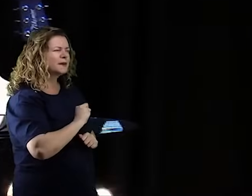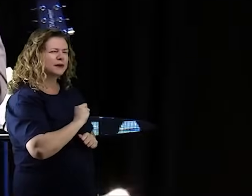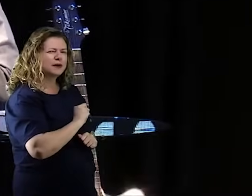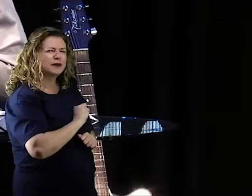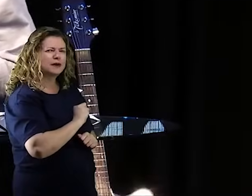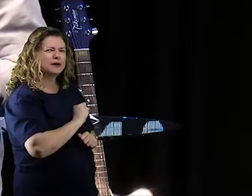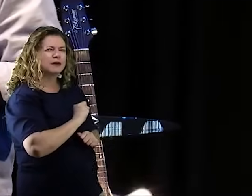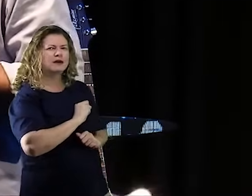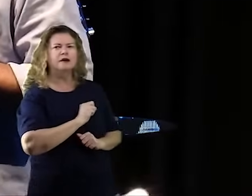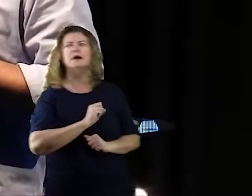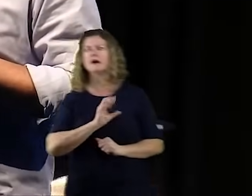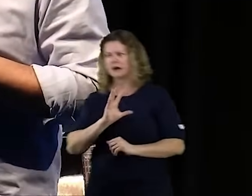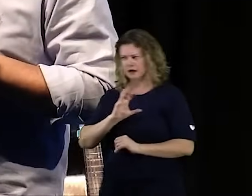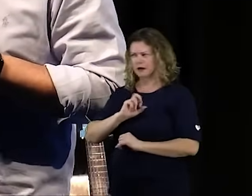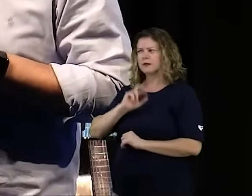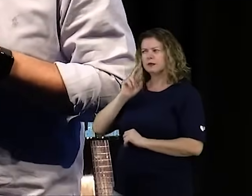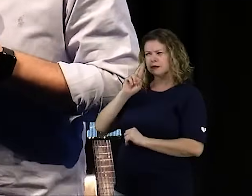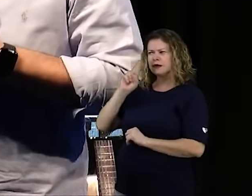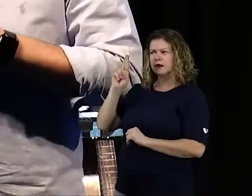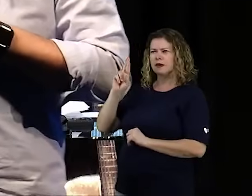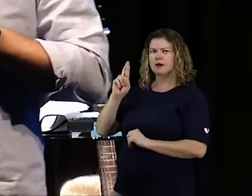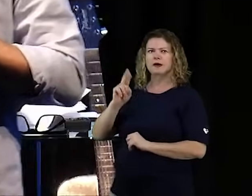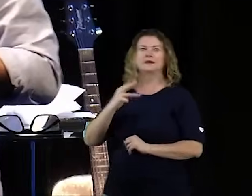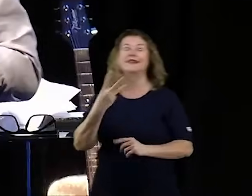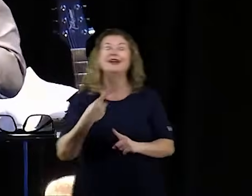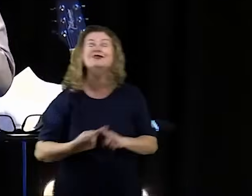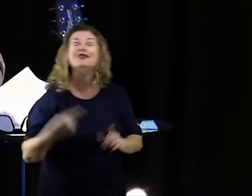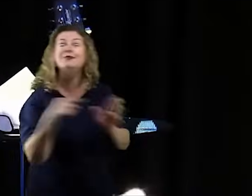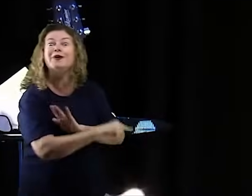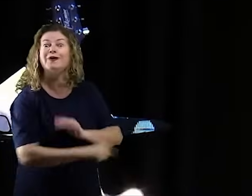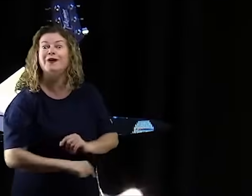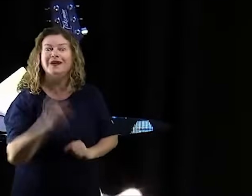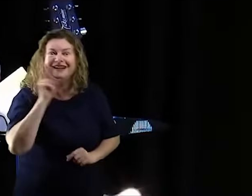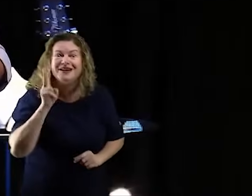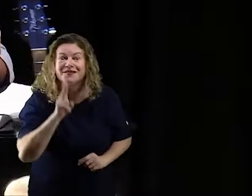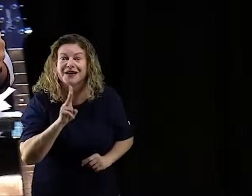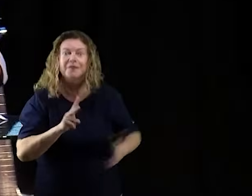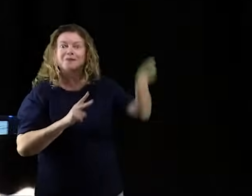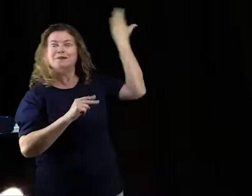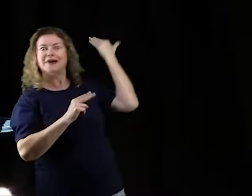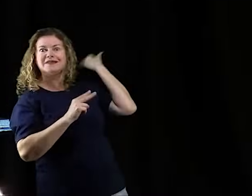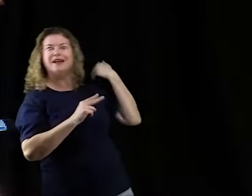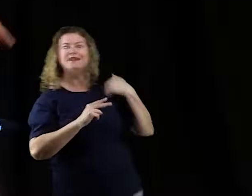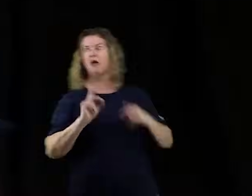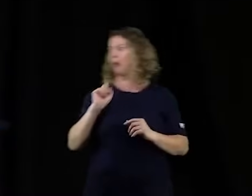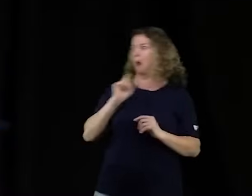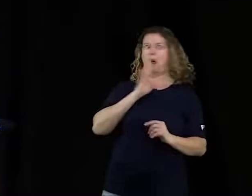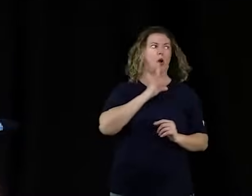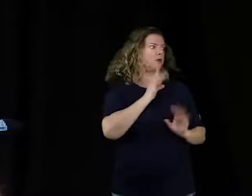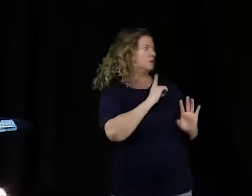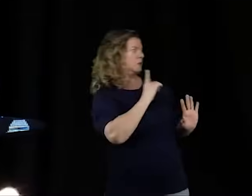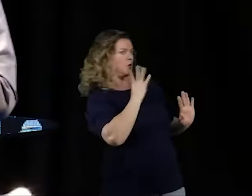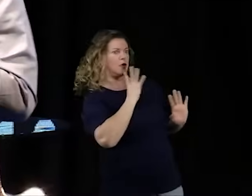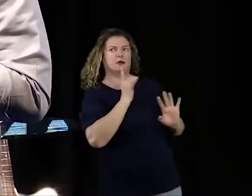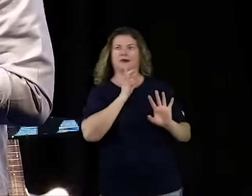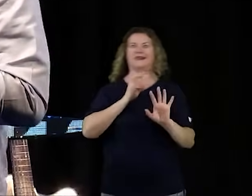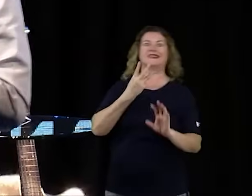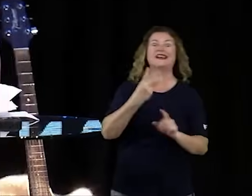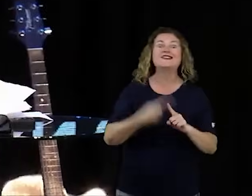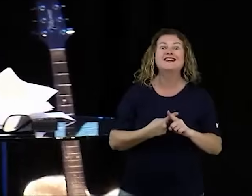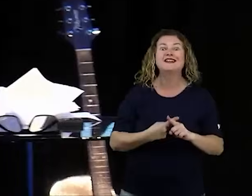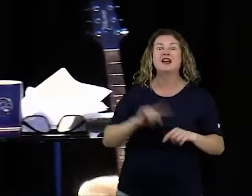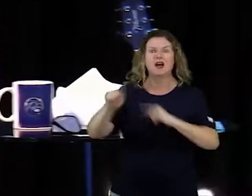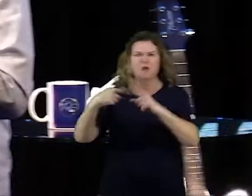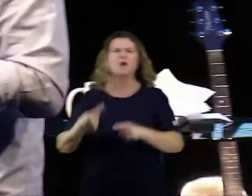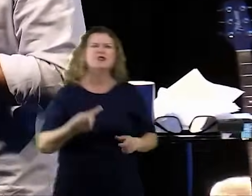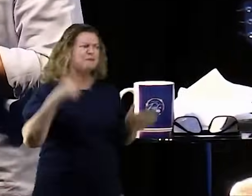Jesus três vezes lembra que ele nega três vezes Pedro tu me amas eu te amo Senhor Pedro tu me